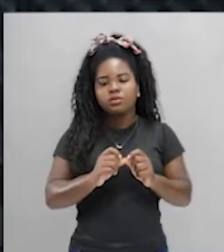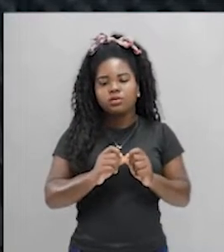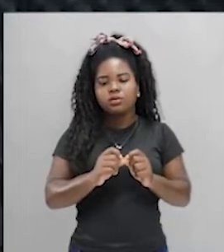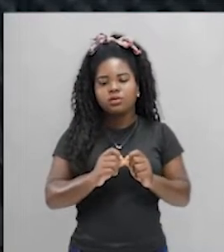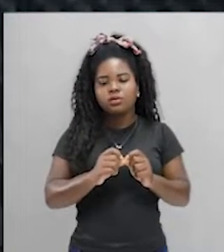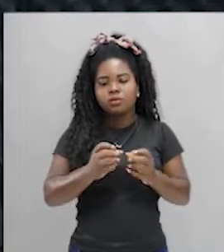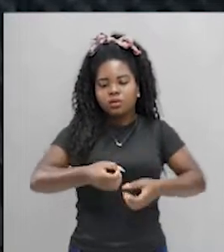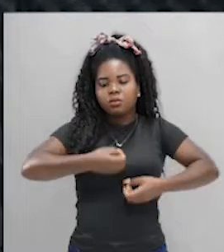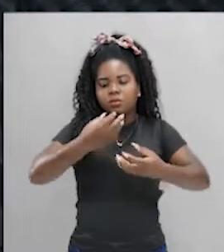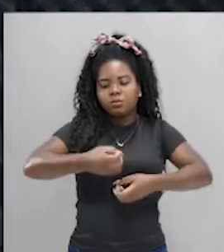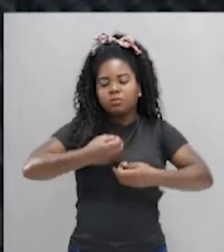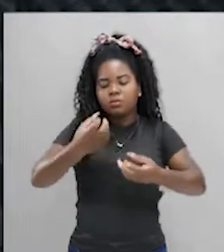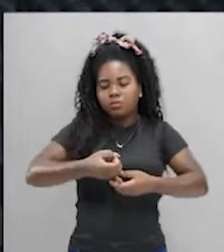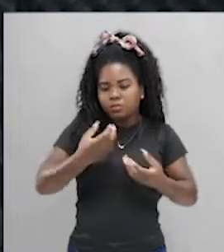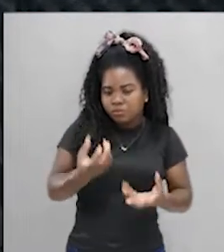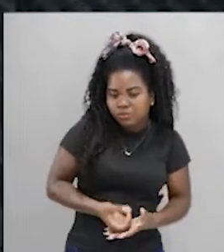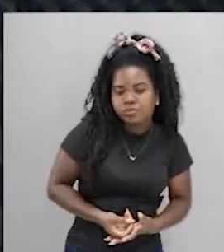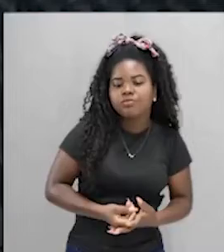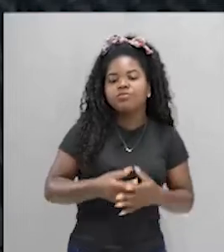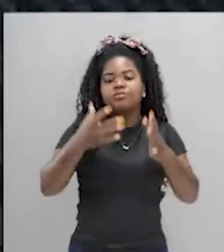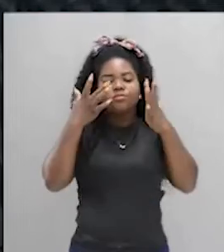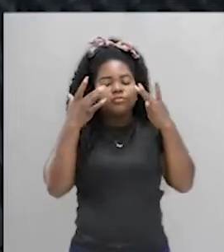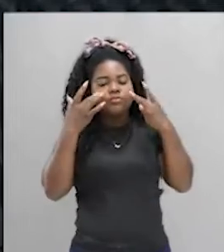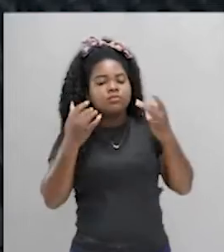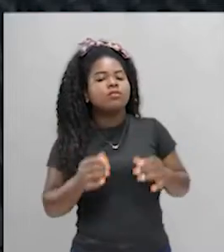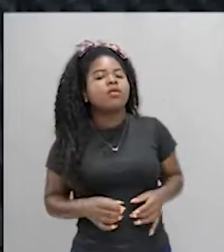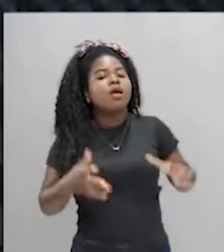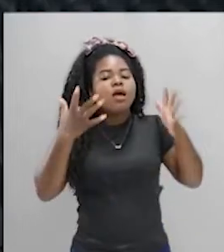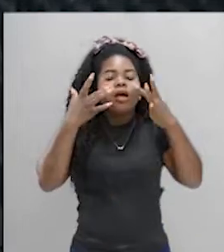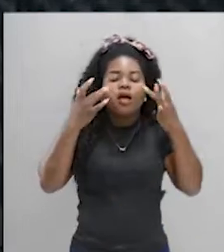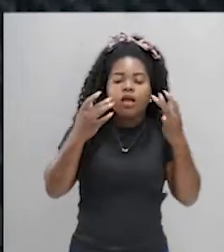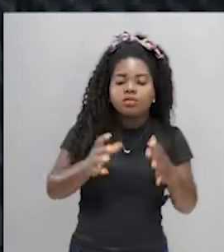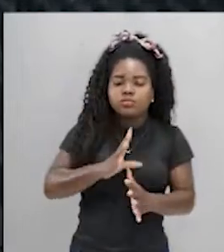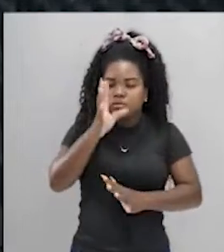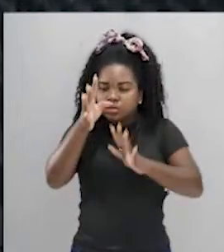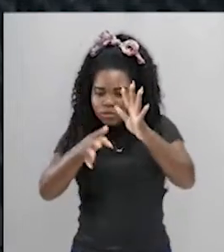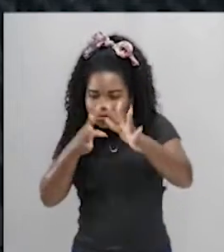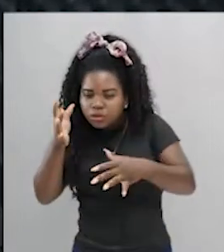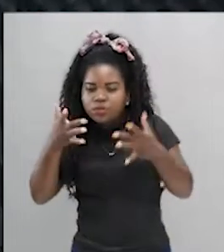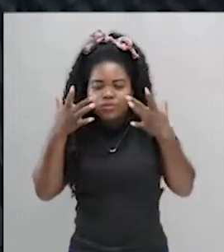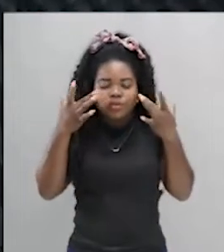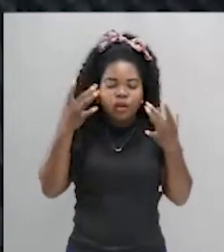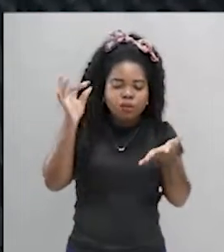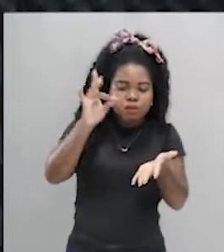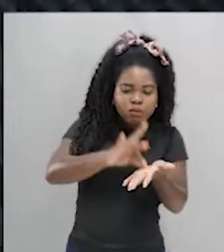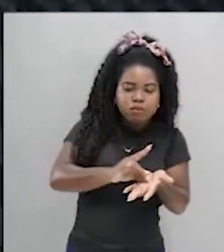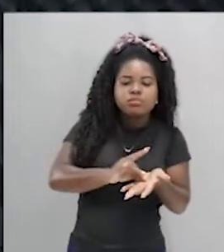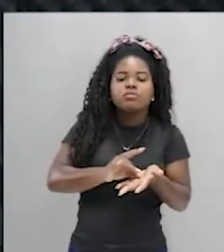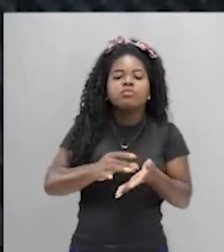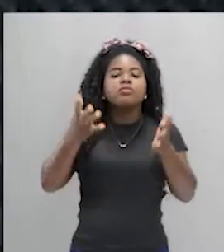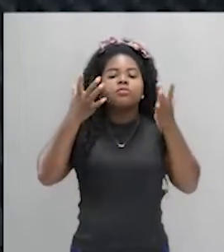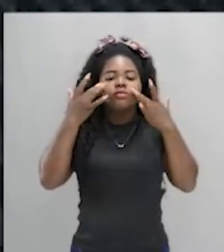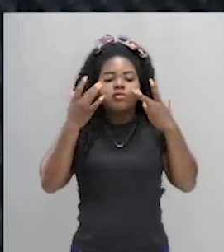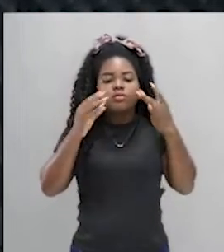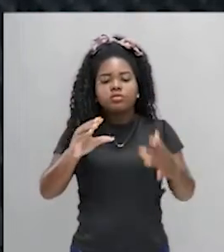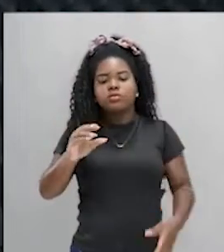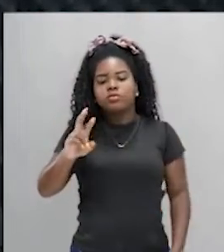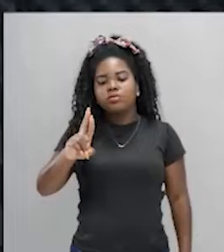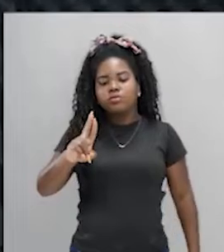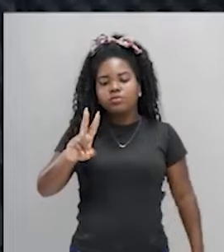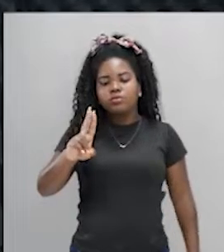drama expressionista, o teatro do absurdo, né? O teatro surrealista. Então, o teatro da crueldade ele